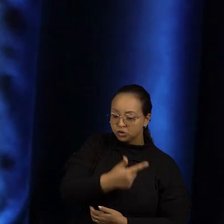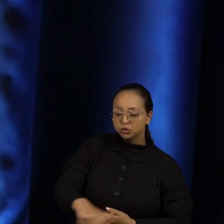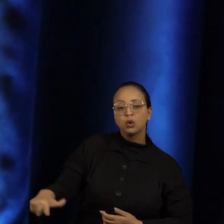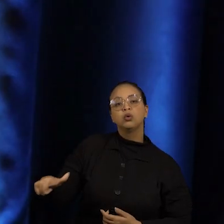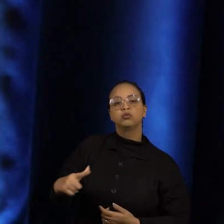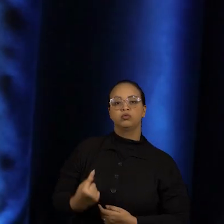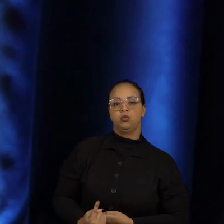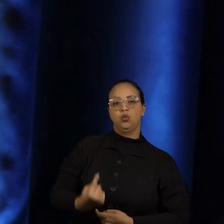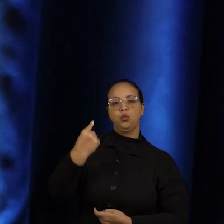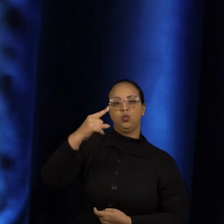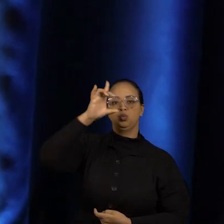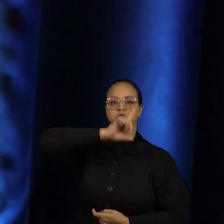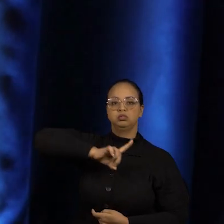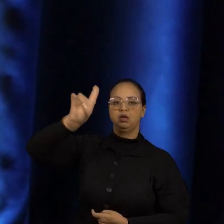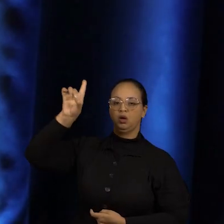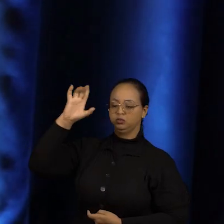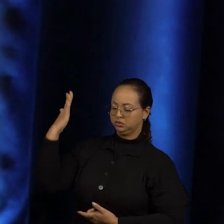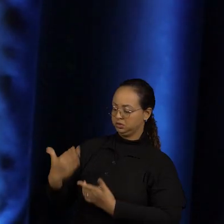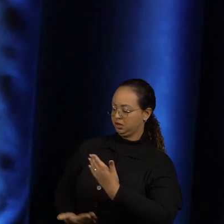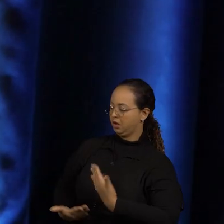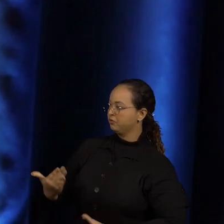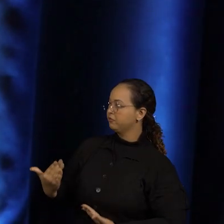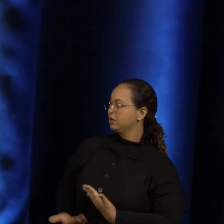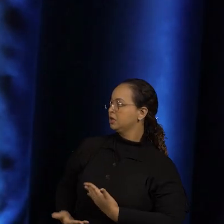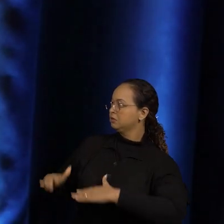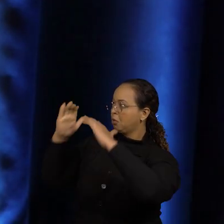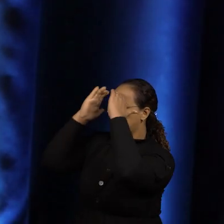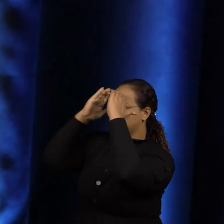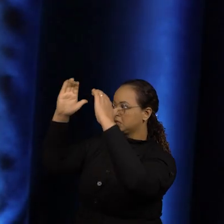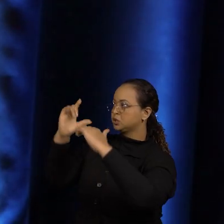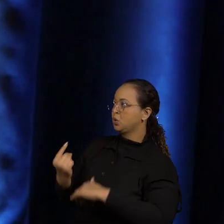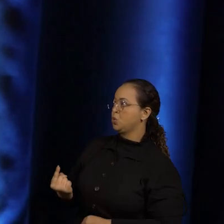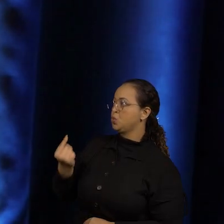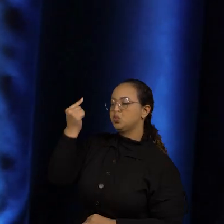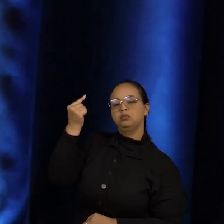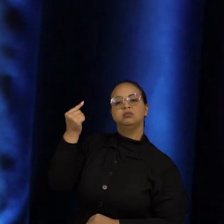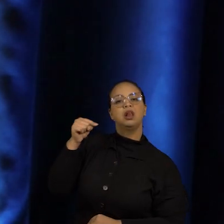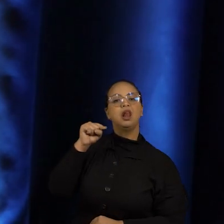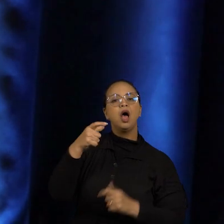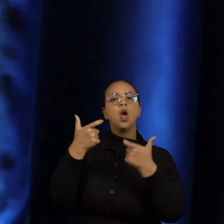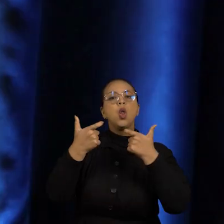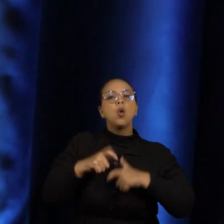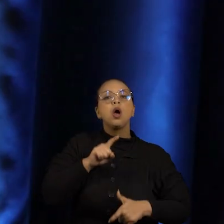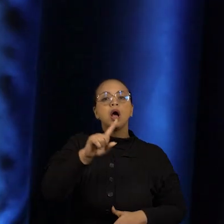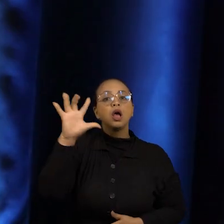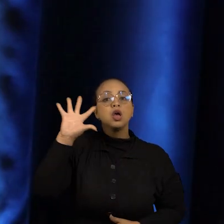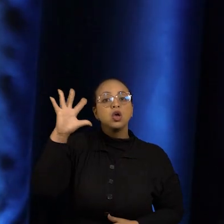servissem só ao Senhor. Então ali é um lugar de decisão, né?